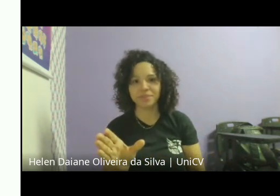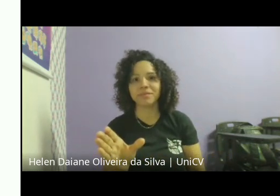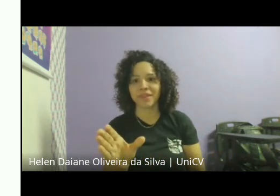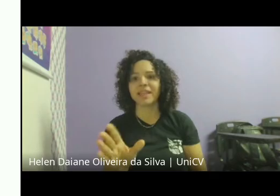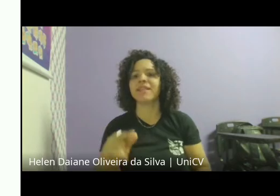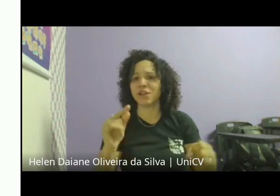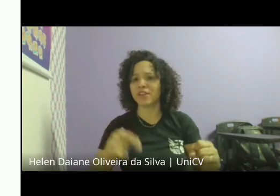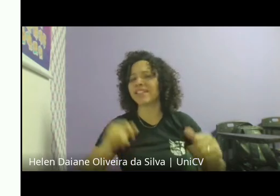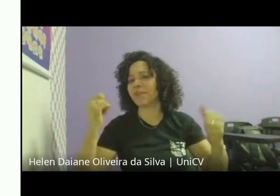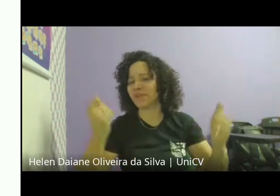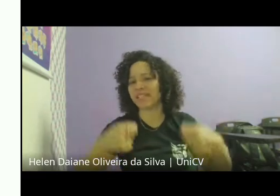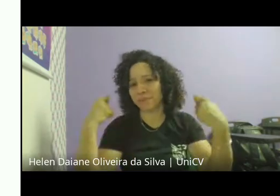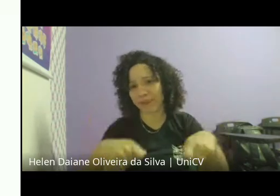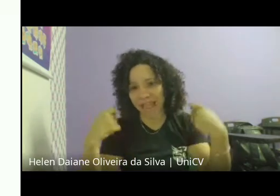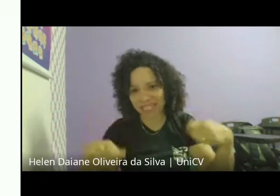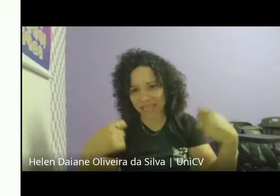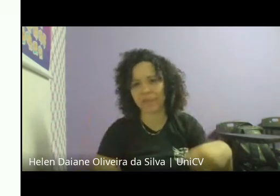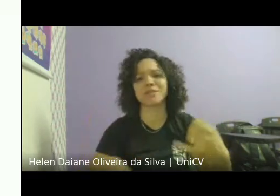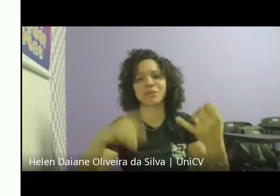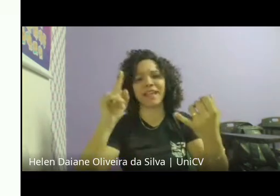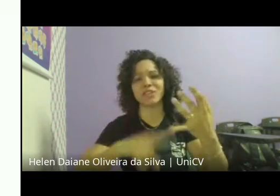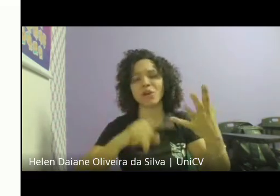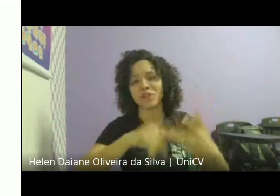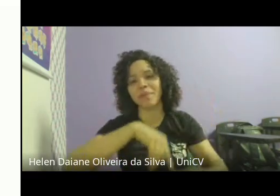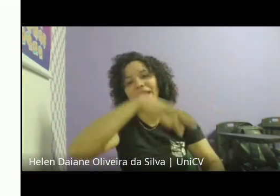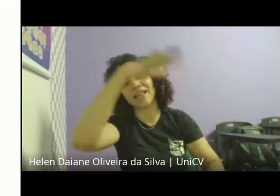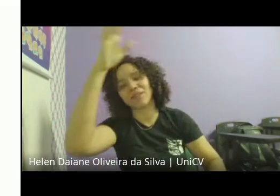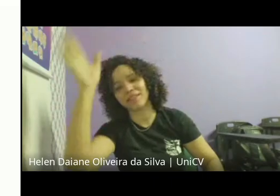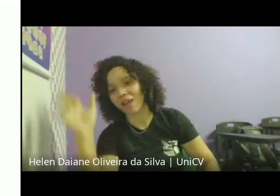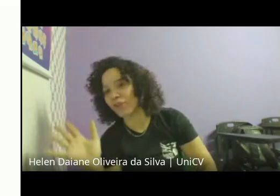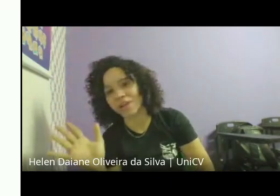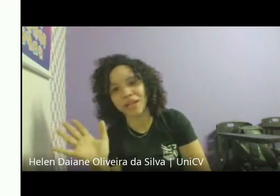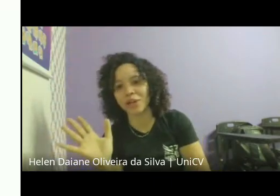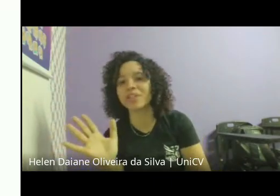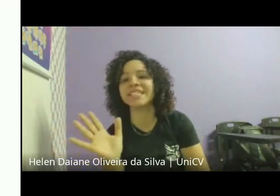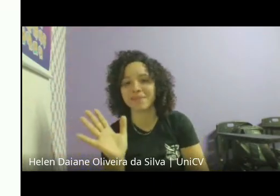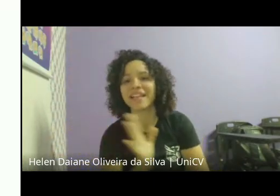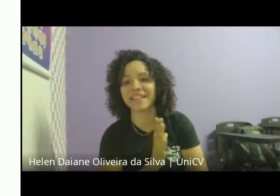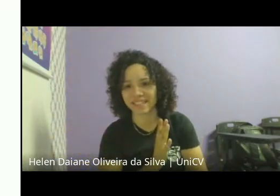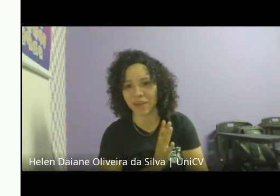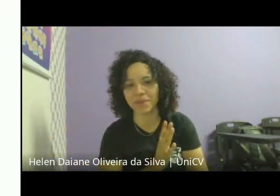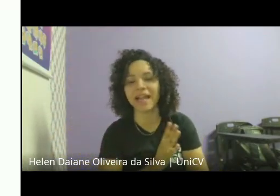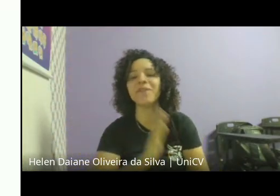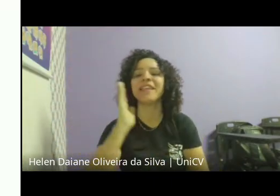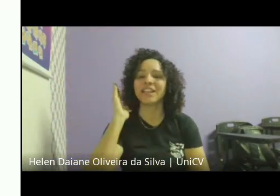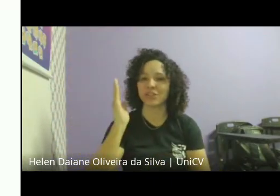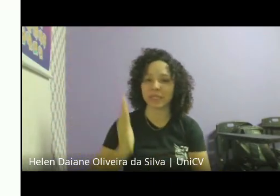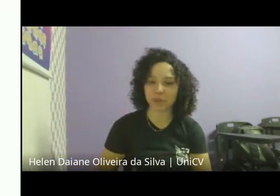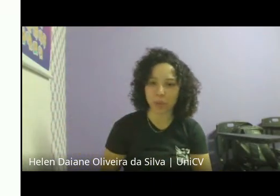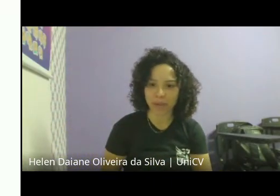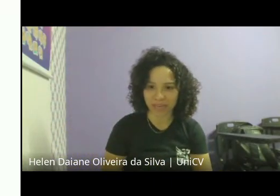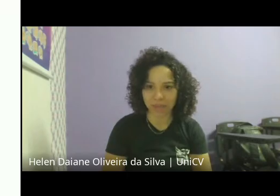Libras, que daí eu vou ensinar para vocês prática mesmo, desde o alfabeto até o vocabulário que eu consegui trabalhar até dezembro, tá?